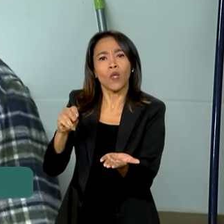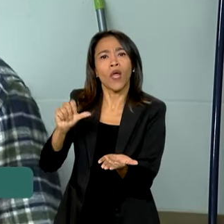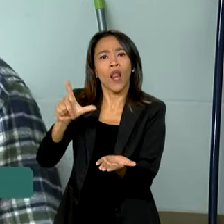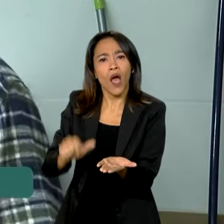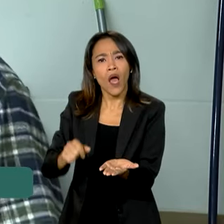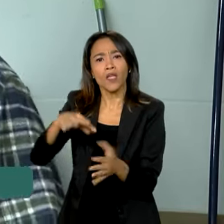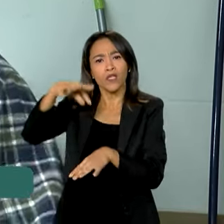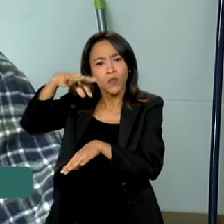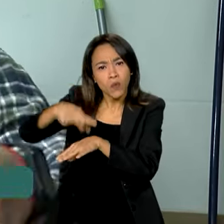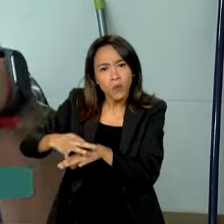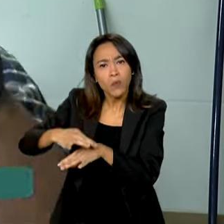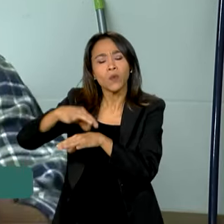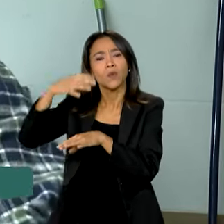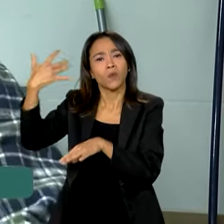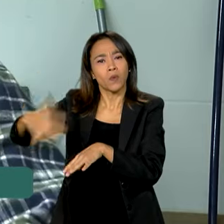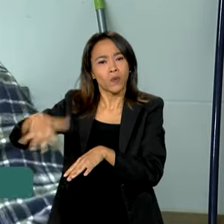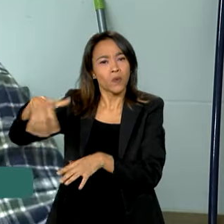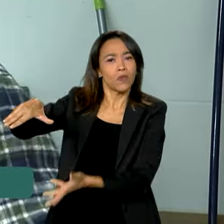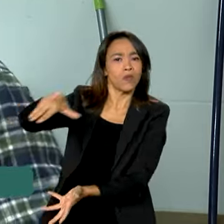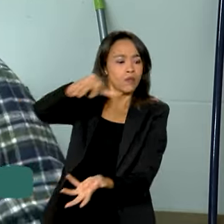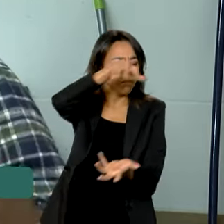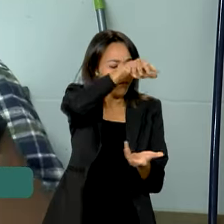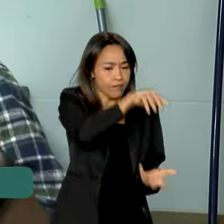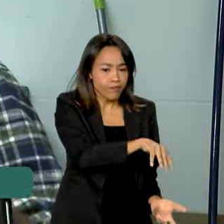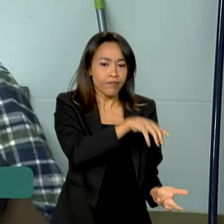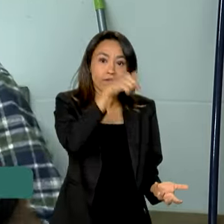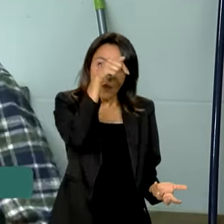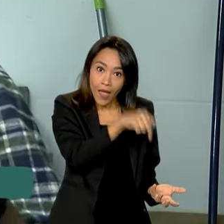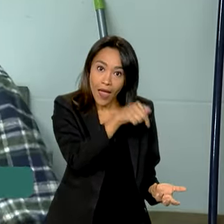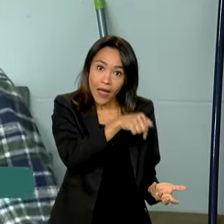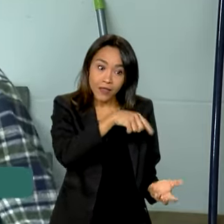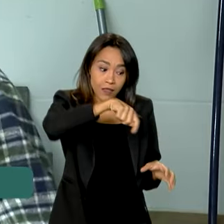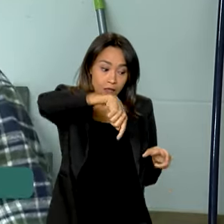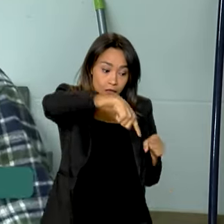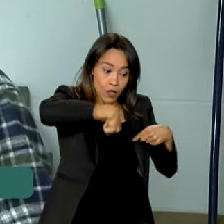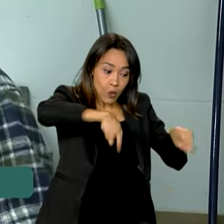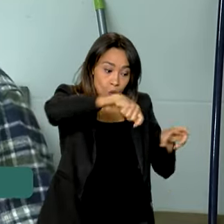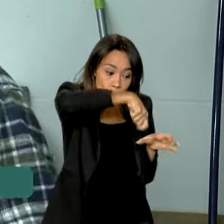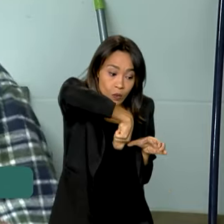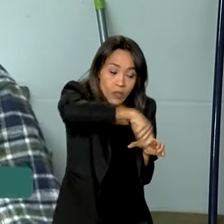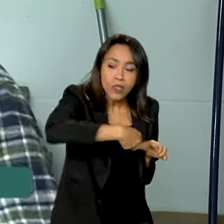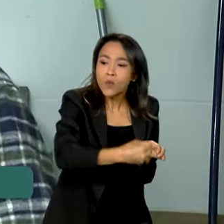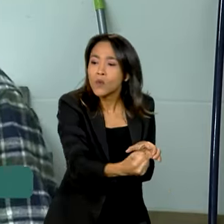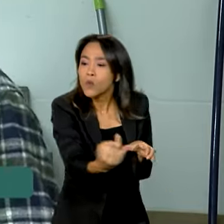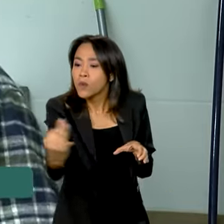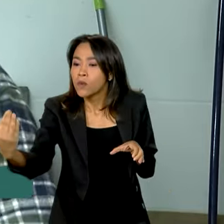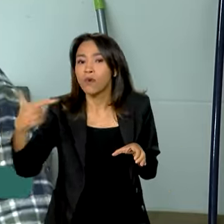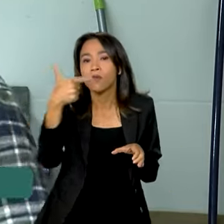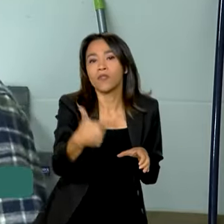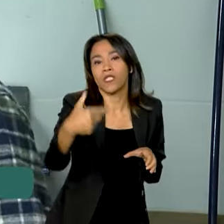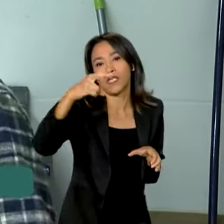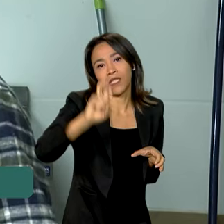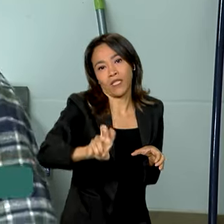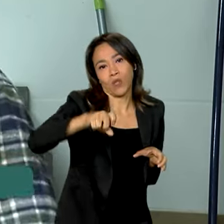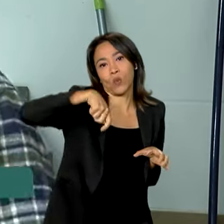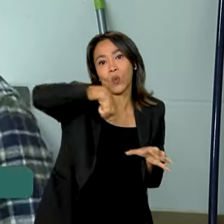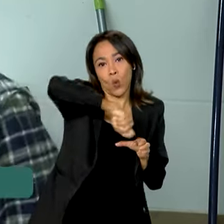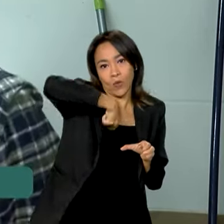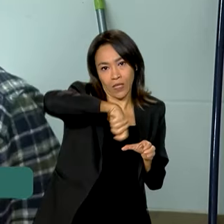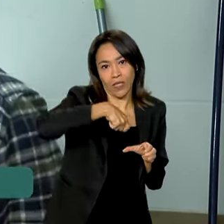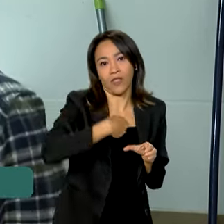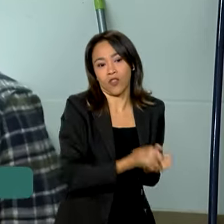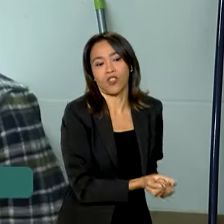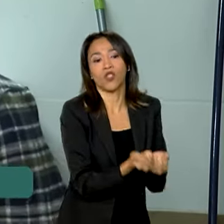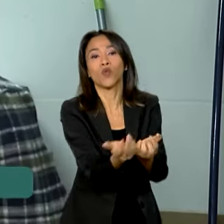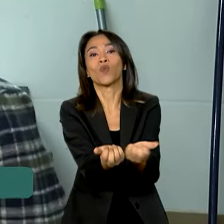onde a gente conseguiu atender, além desta cozinha, mais de 25 outras cozinhas que estão atuando, né, nos territórios junto aos